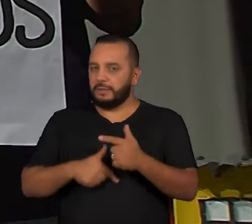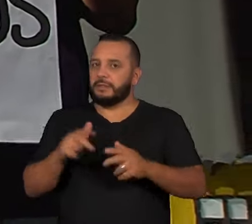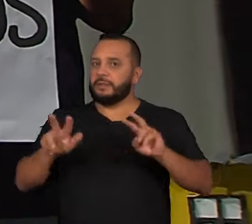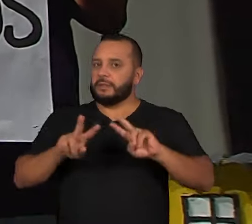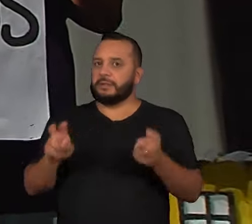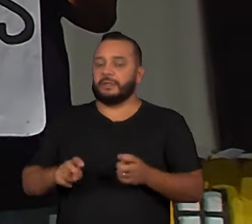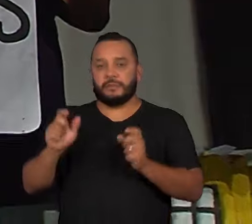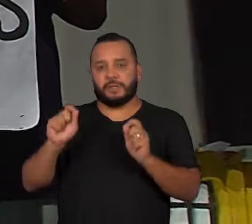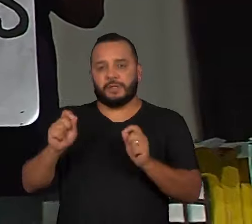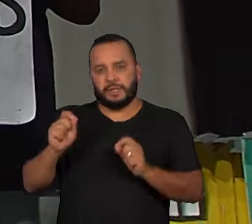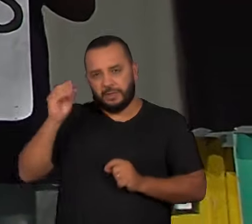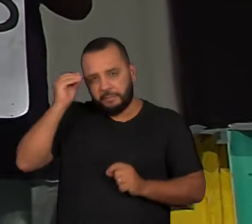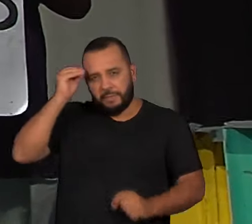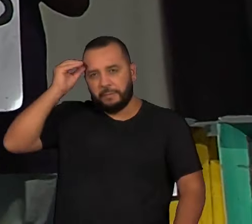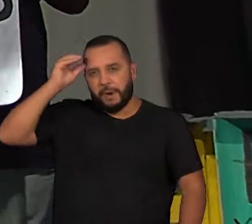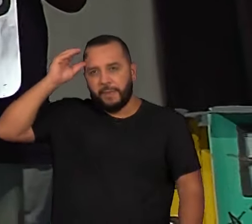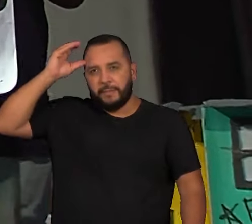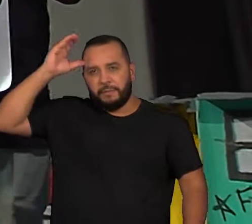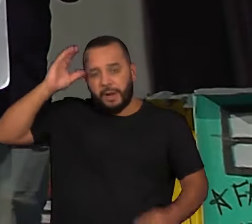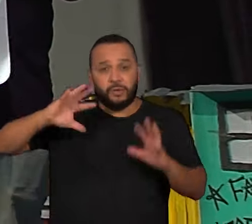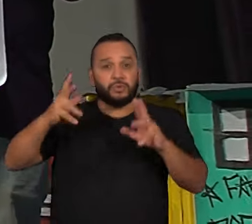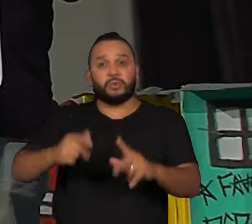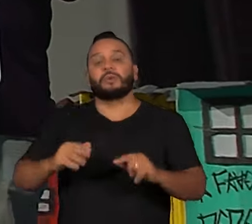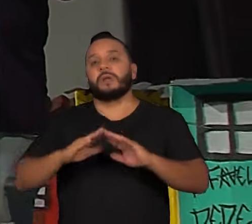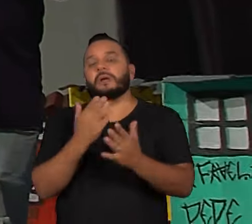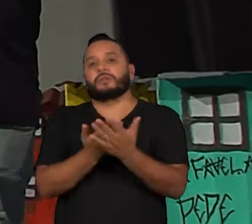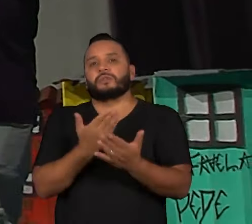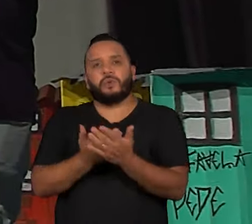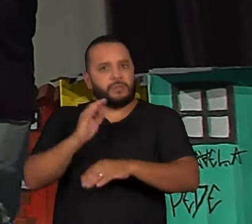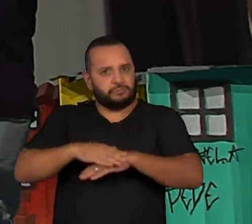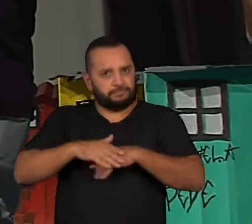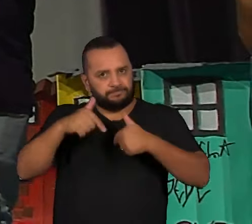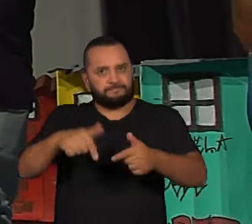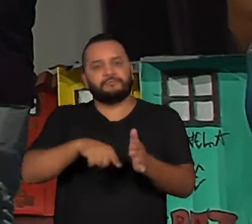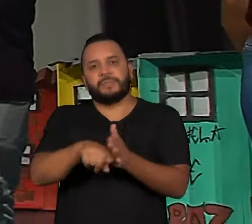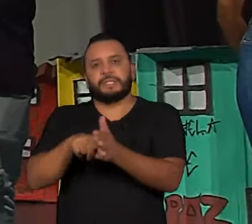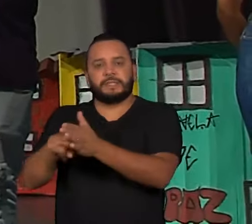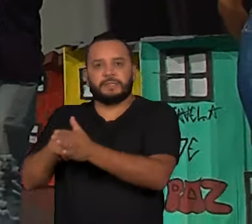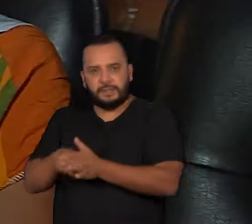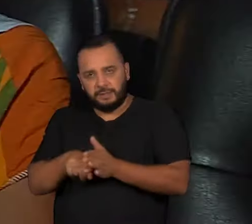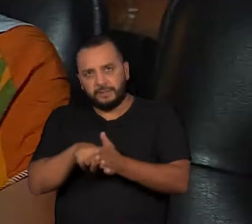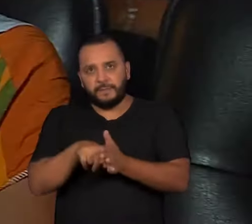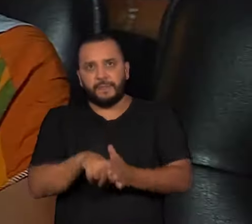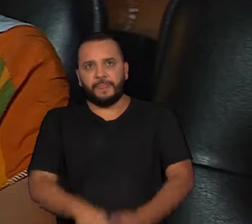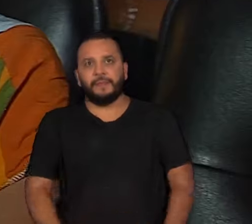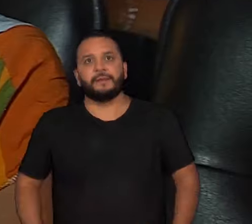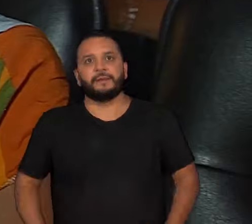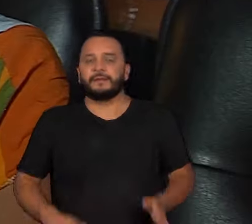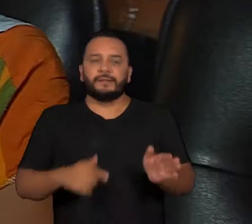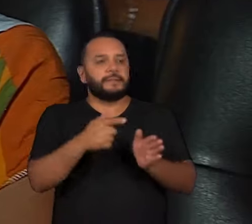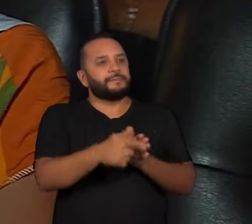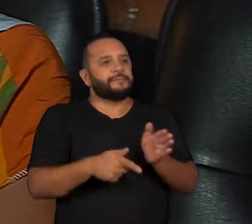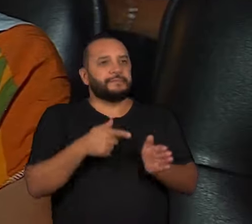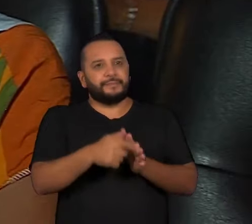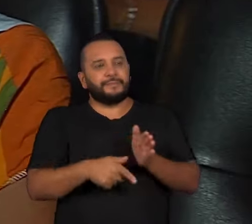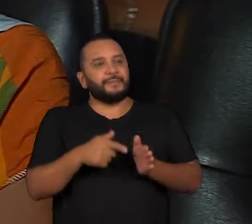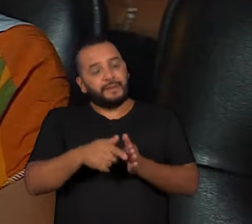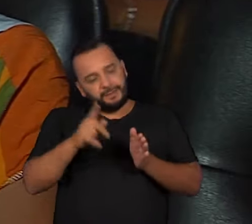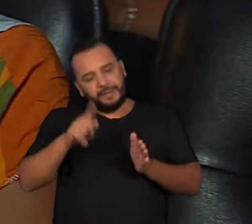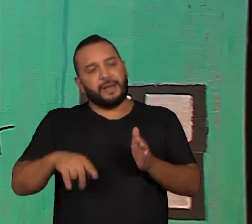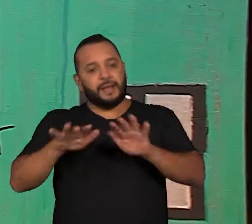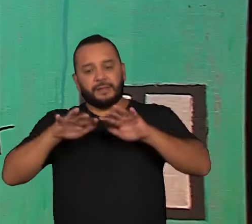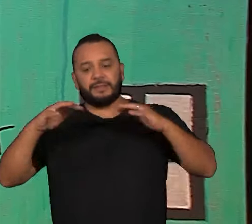conhecimento, em que toda a escola se envolve na realização de pesquisas. Guaianazes era uma tribo